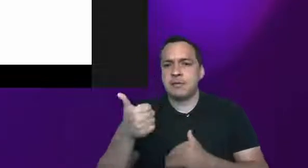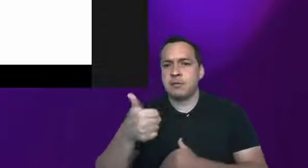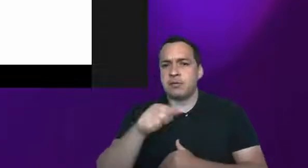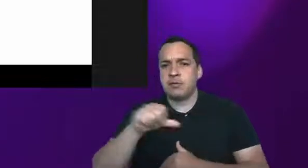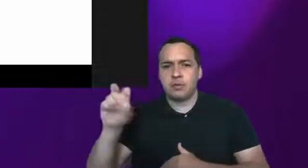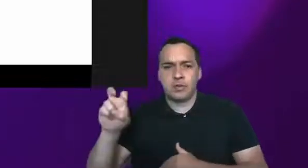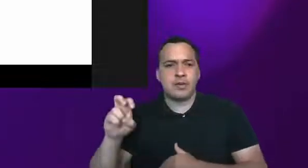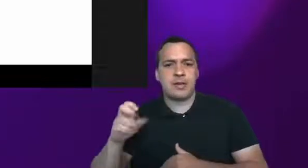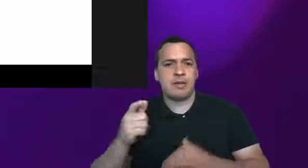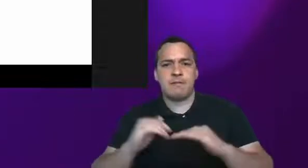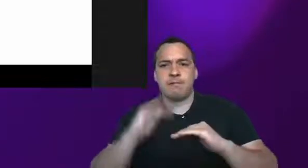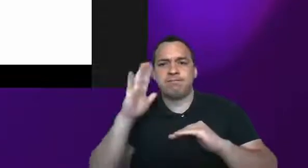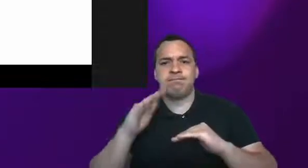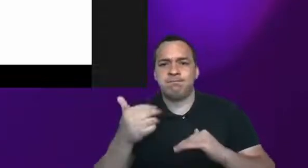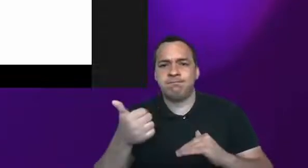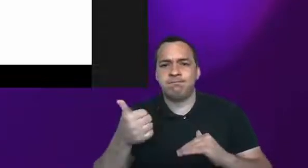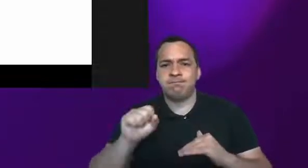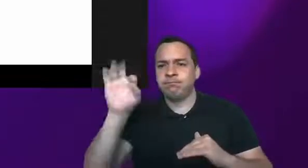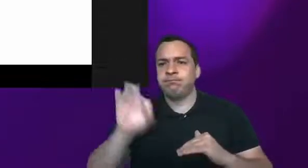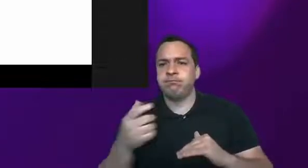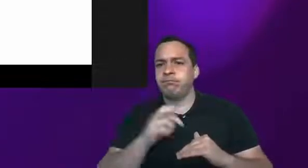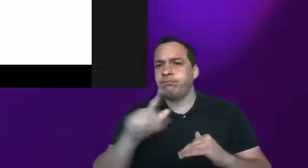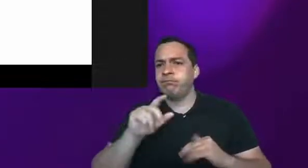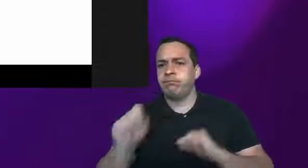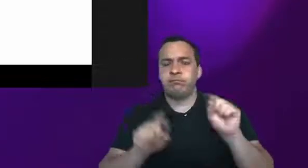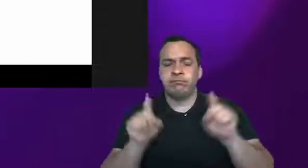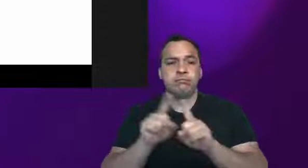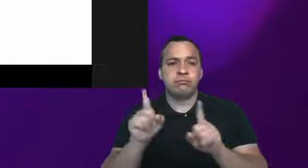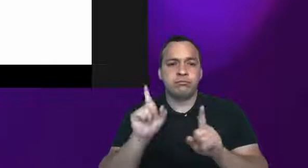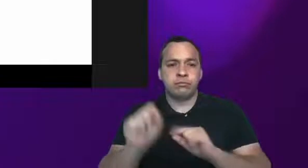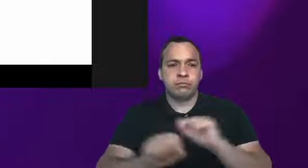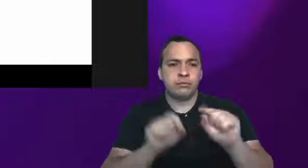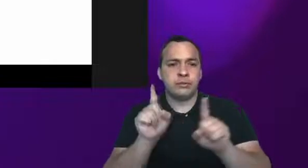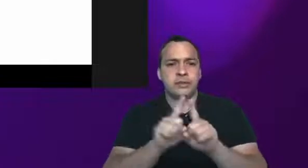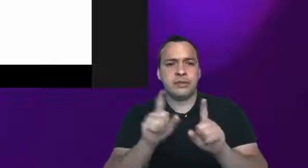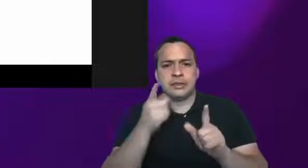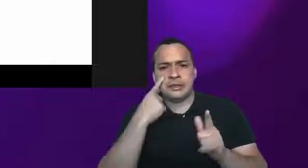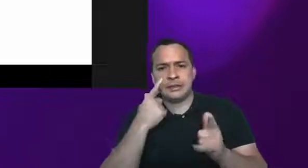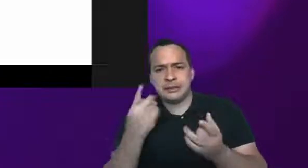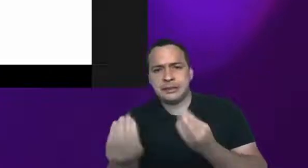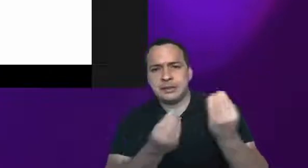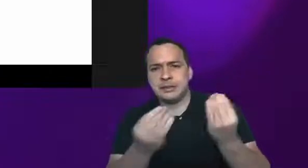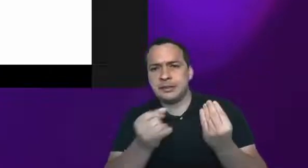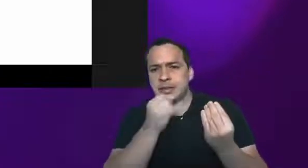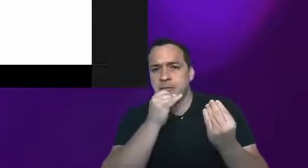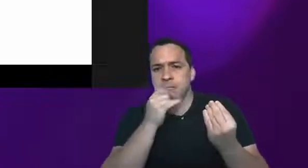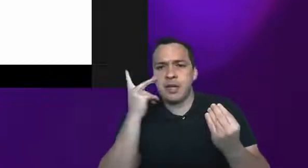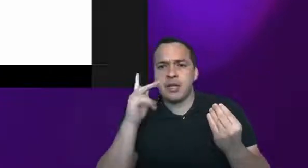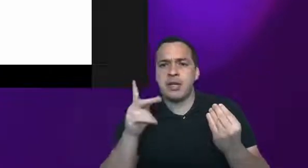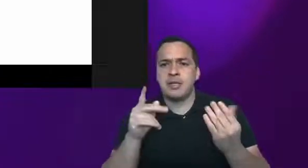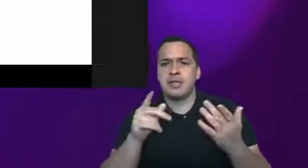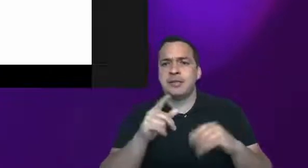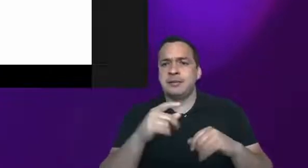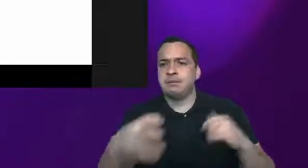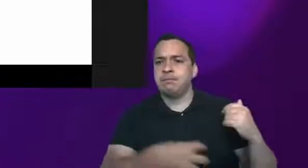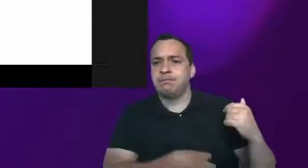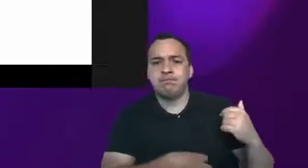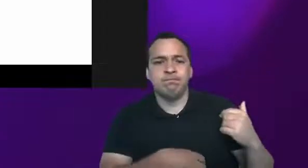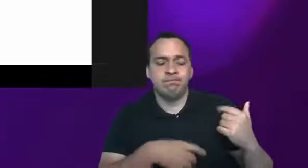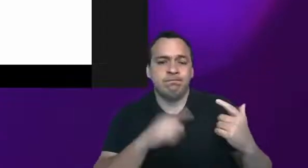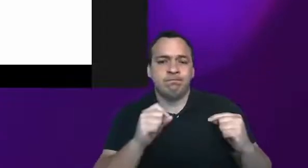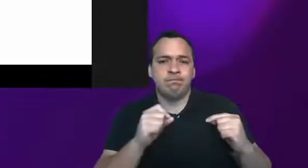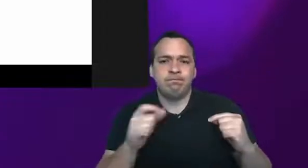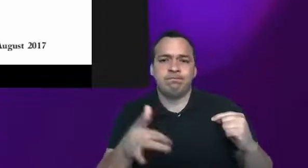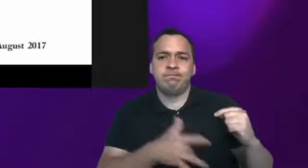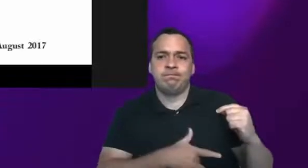18%. E, portanto, isto sempre foi considerado uma contraindicação para o transplante hepático. Mais uma vez,